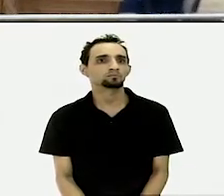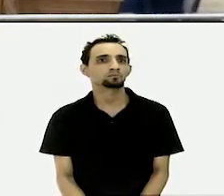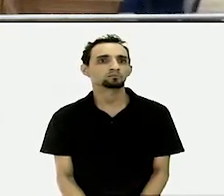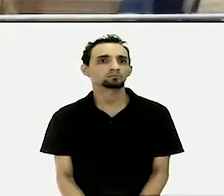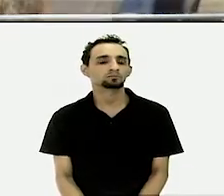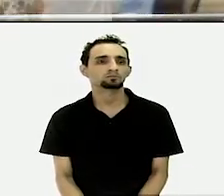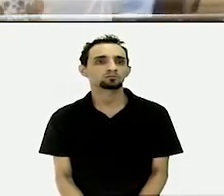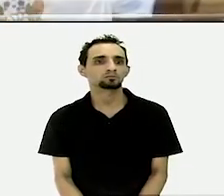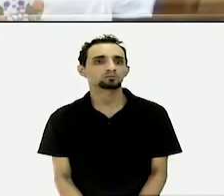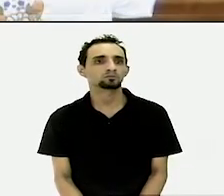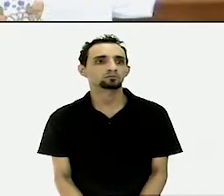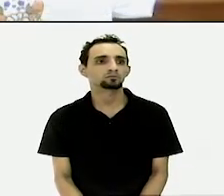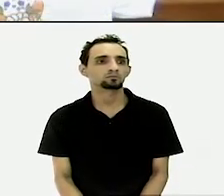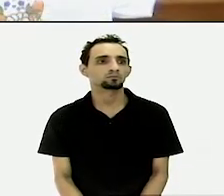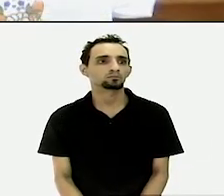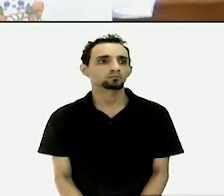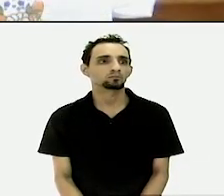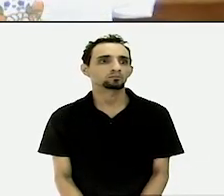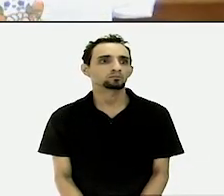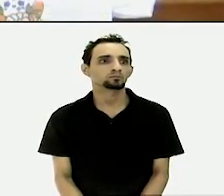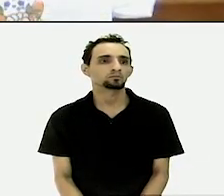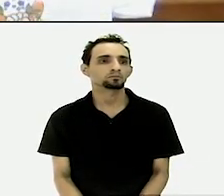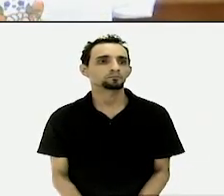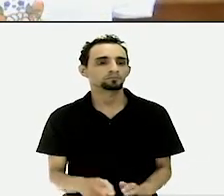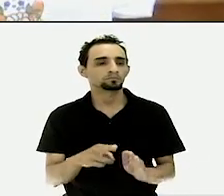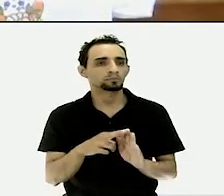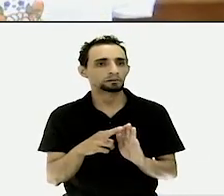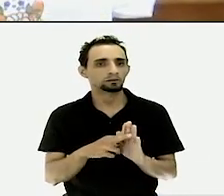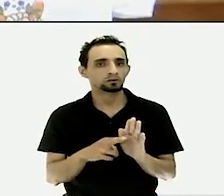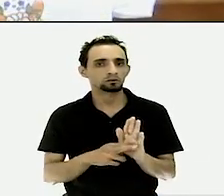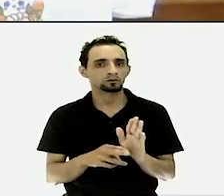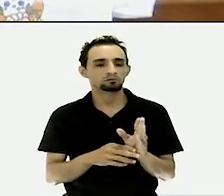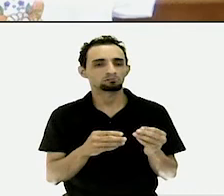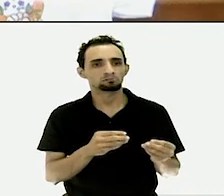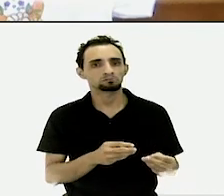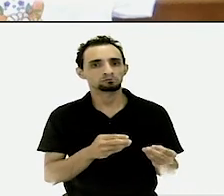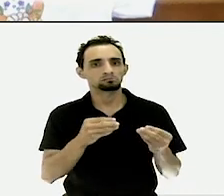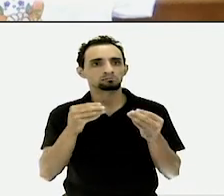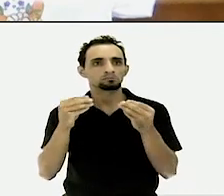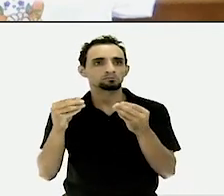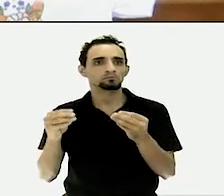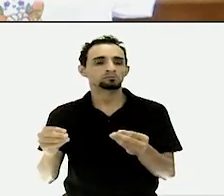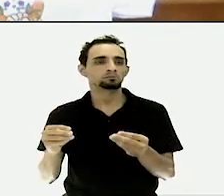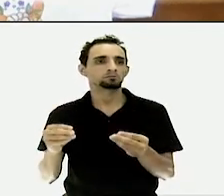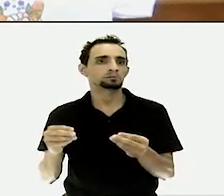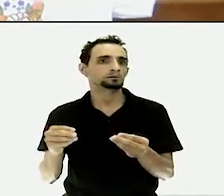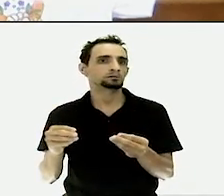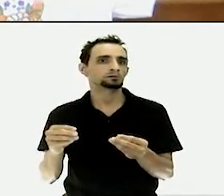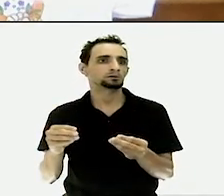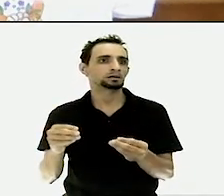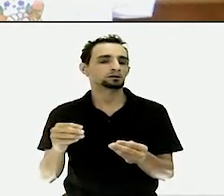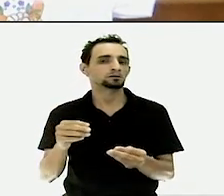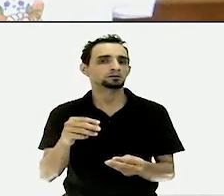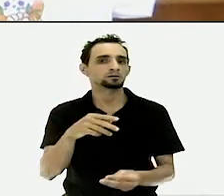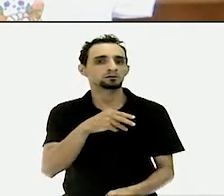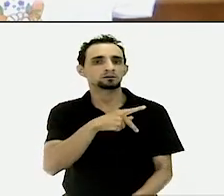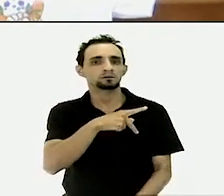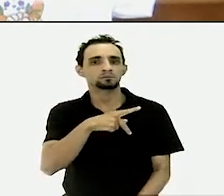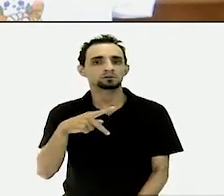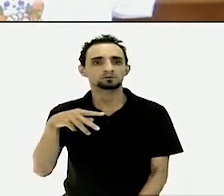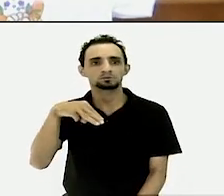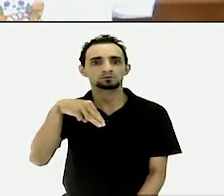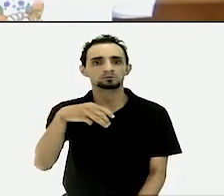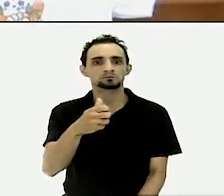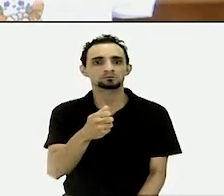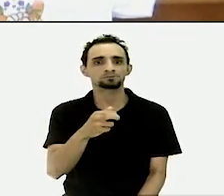Moção sobre o número 12 de 2021, de autoria da vereadora Rosa Maria Pereira Ribeiro. Moção de repúdio. A vereadora da Câmara Municipal de